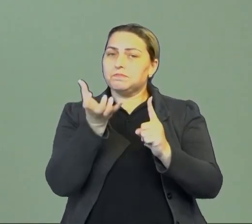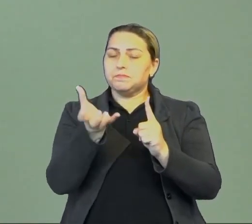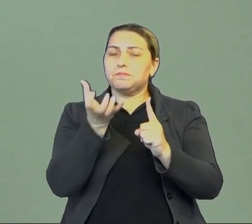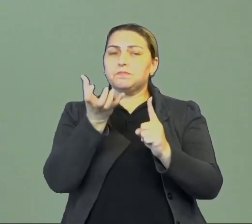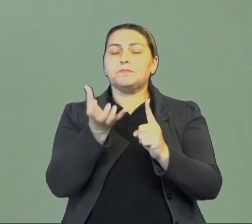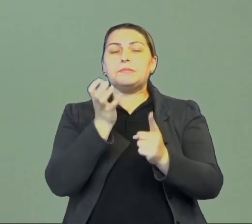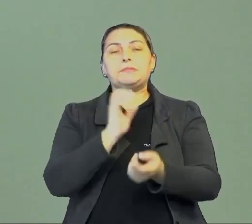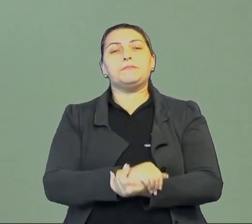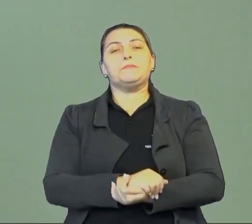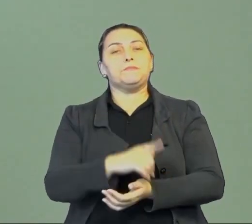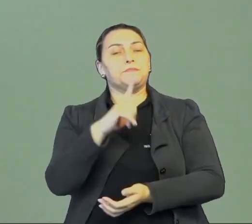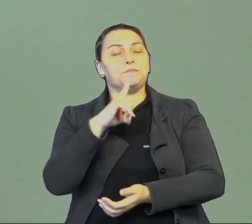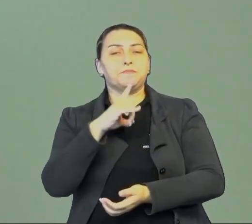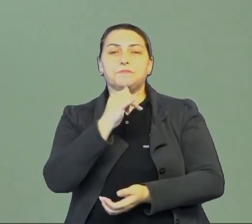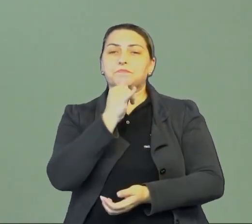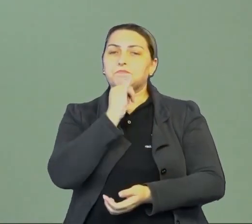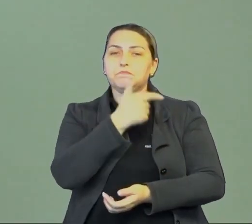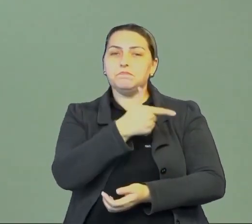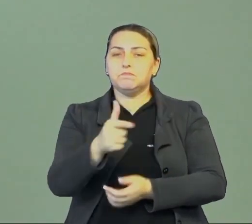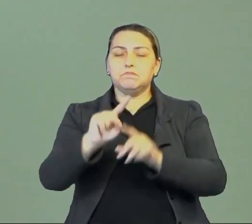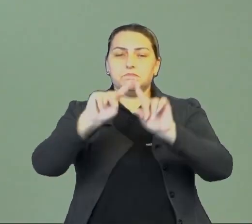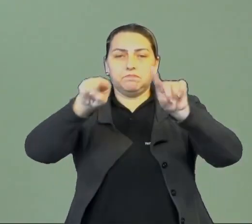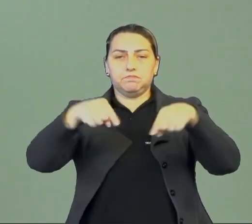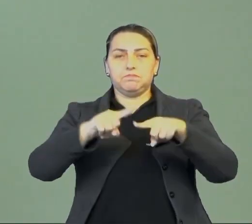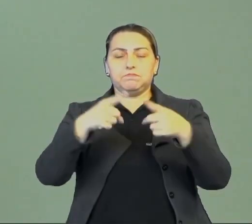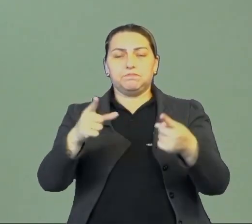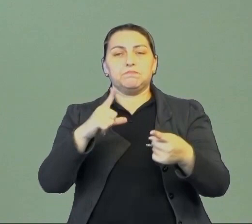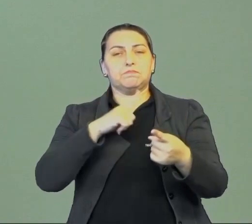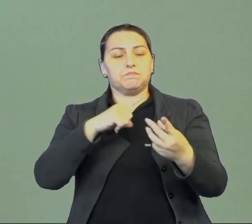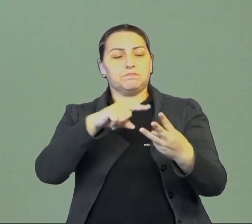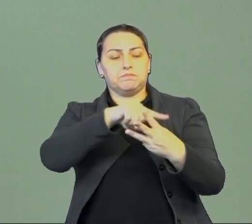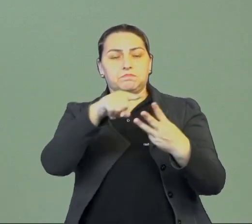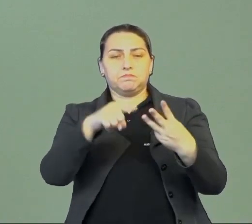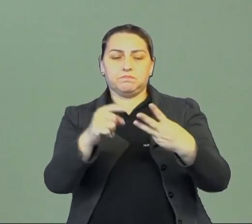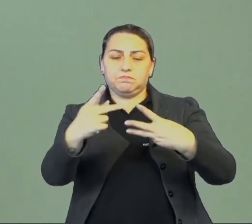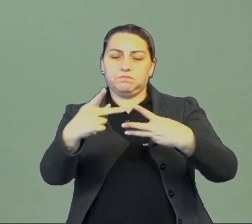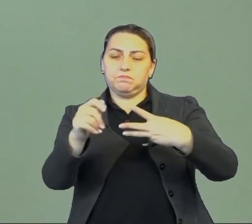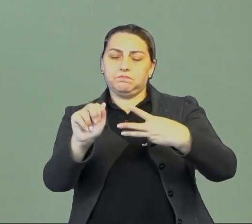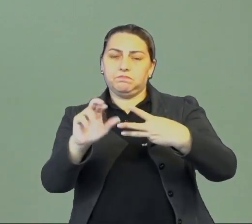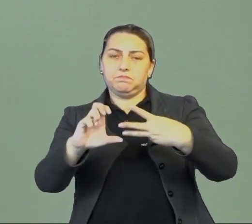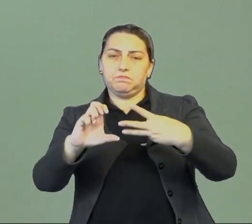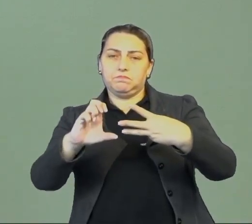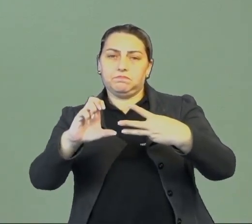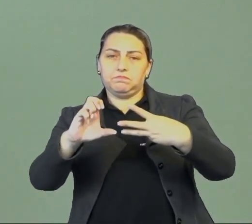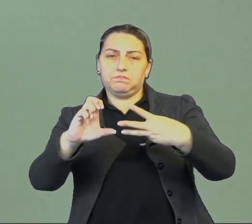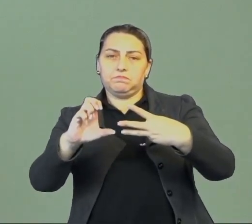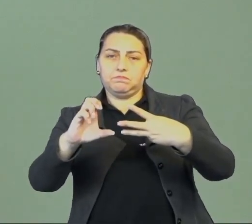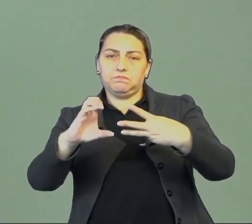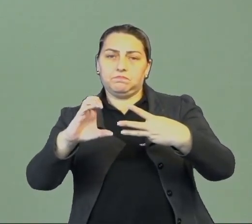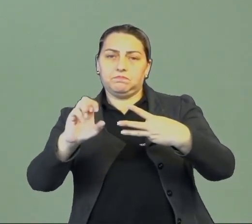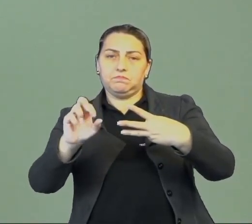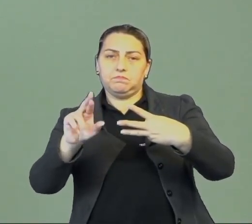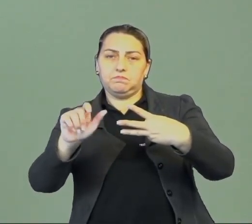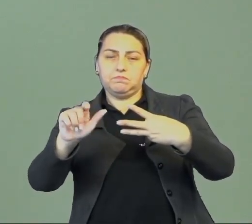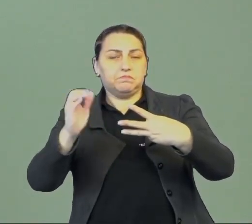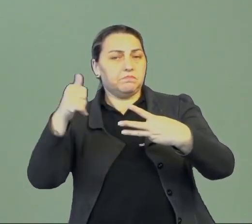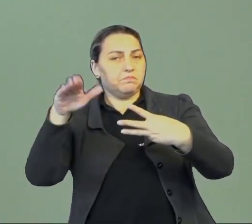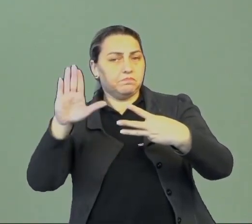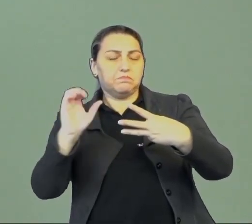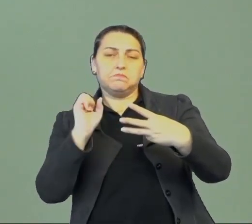se você tiver um exemplo que não tenha parentes mas tenha três parcelas ou mais tá bom você pode